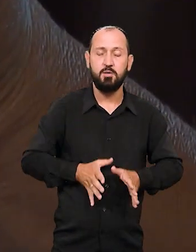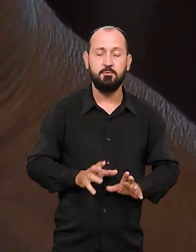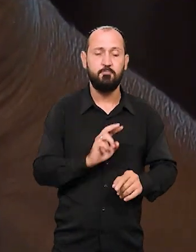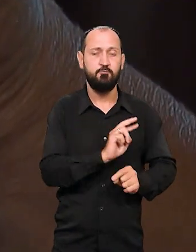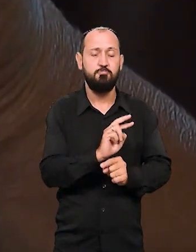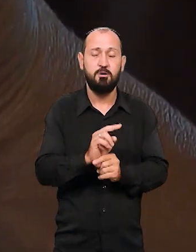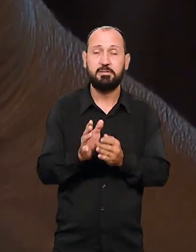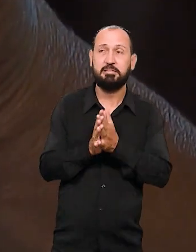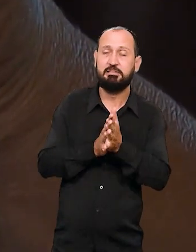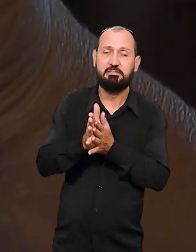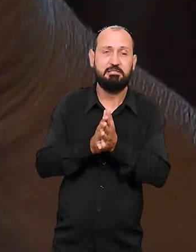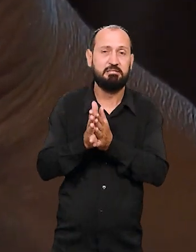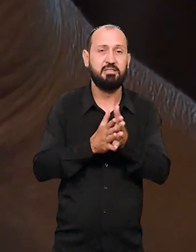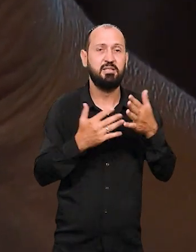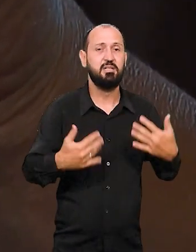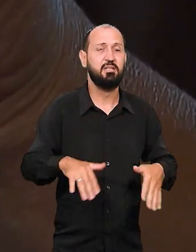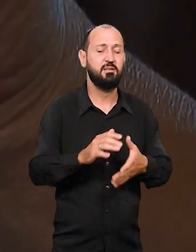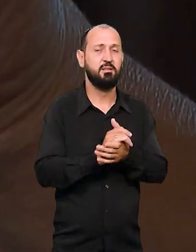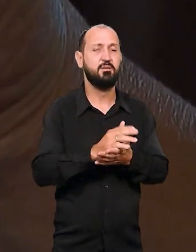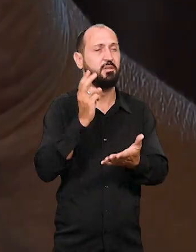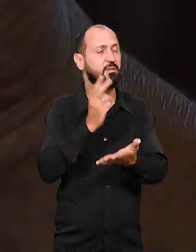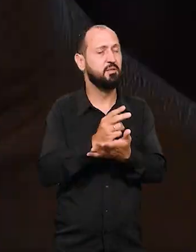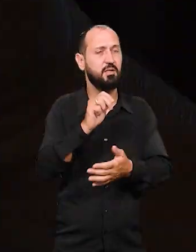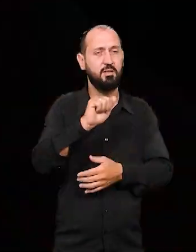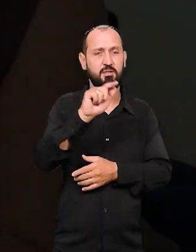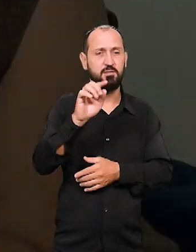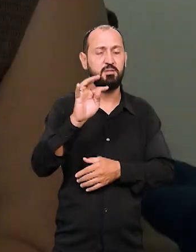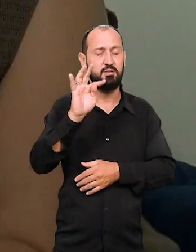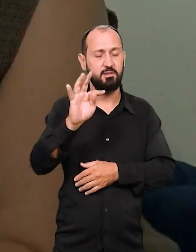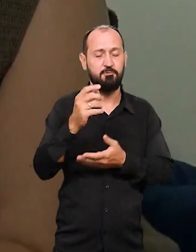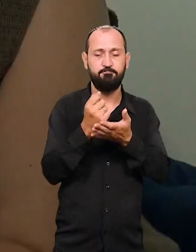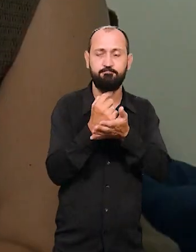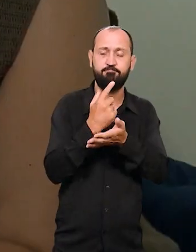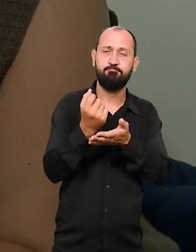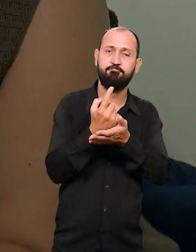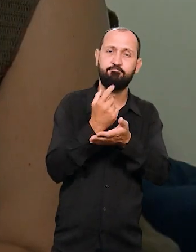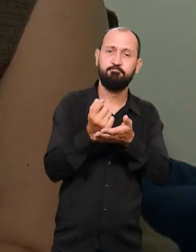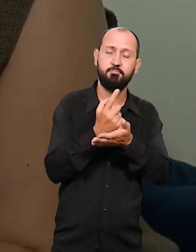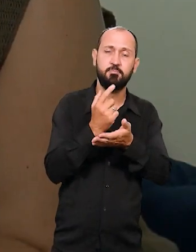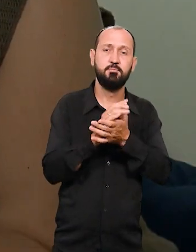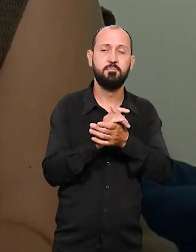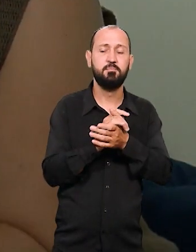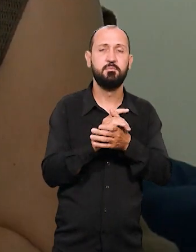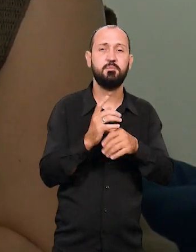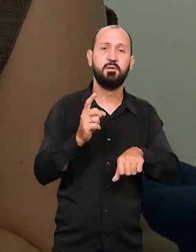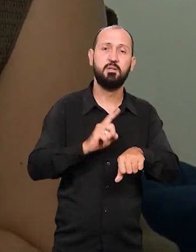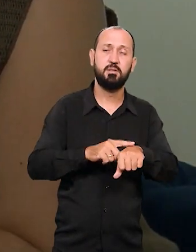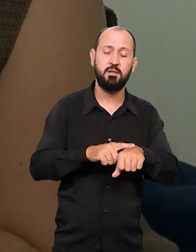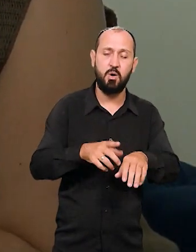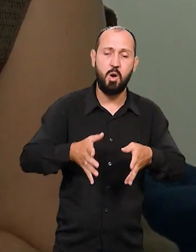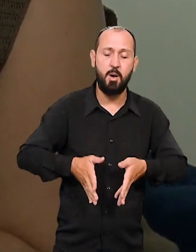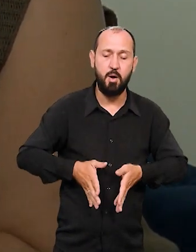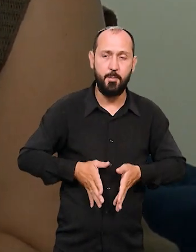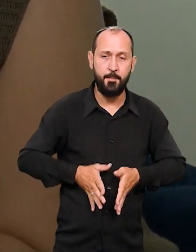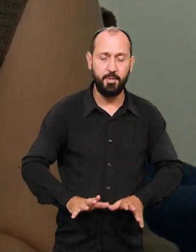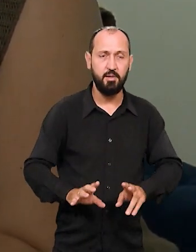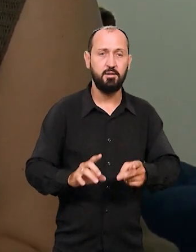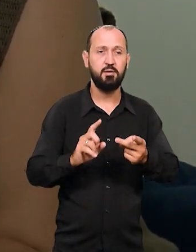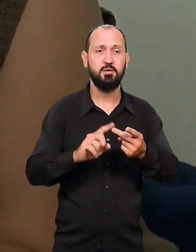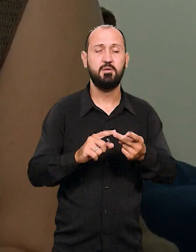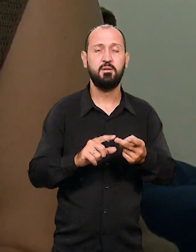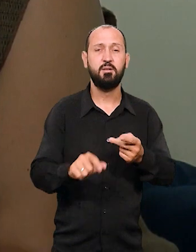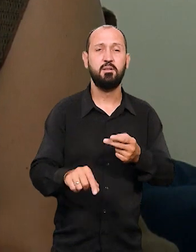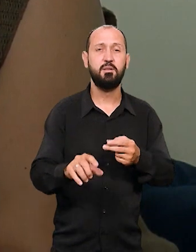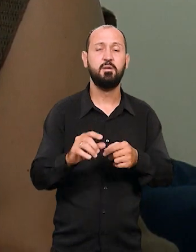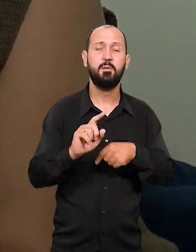de cuidados e de ansiedade. Eu vinha tomando AZT durante a gravidez, aí tomei na hora do parto